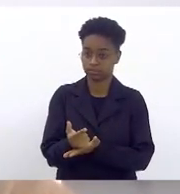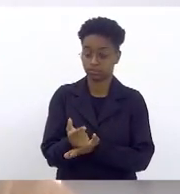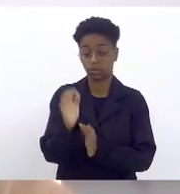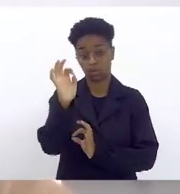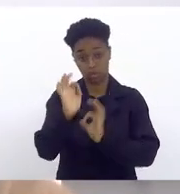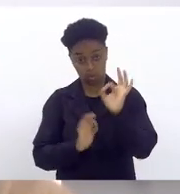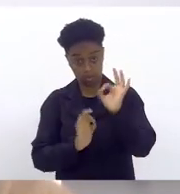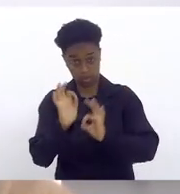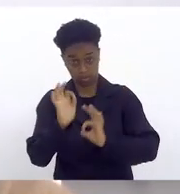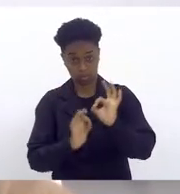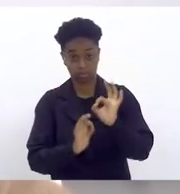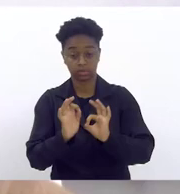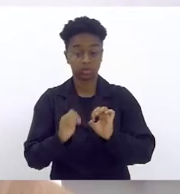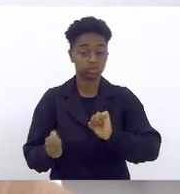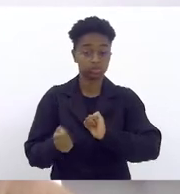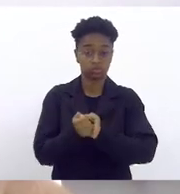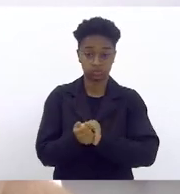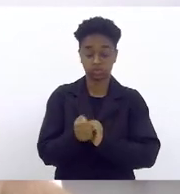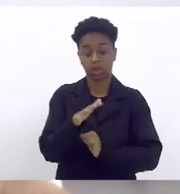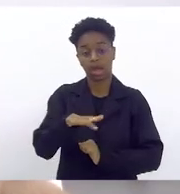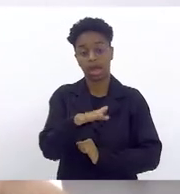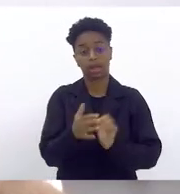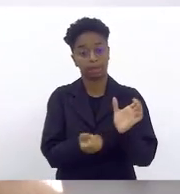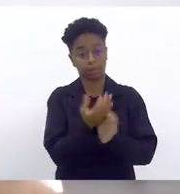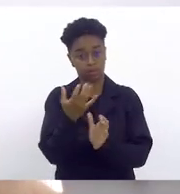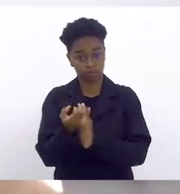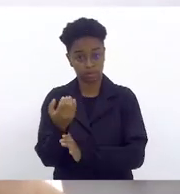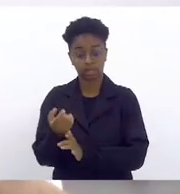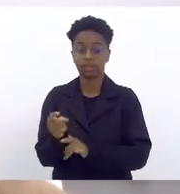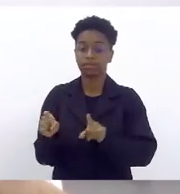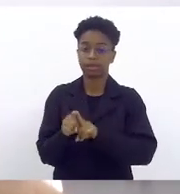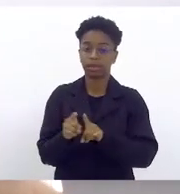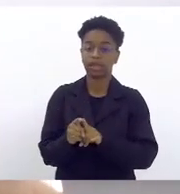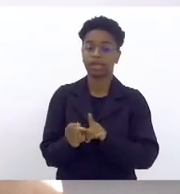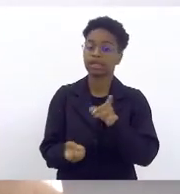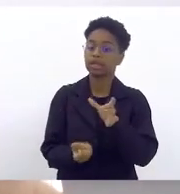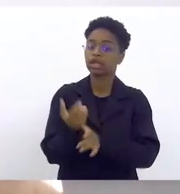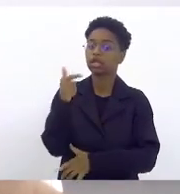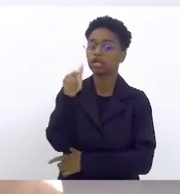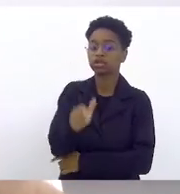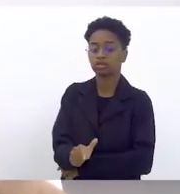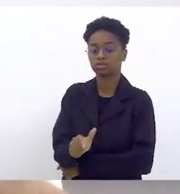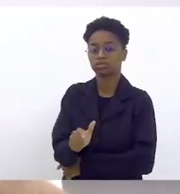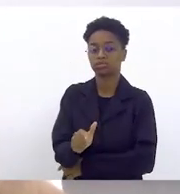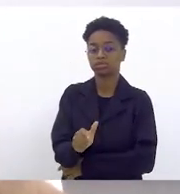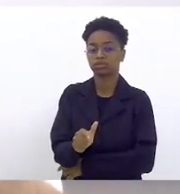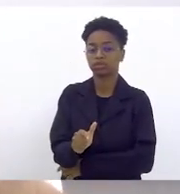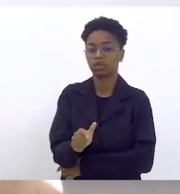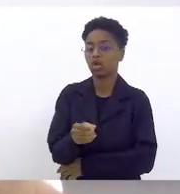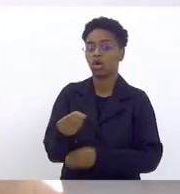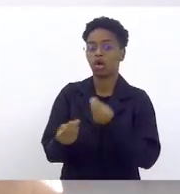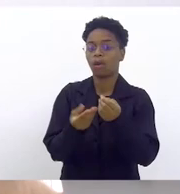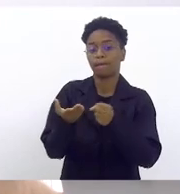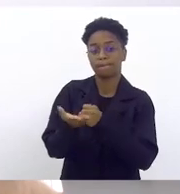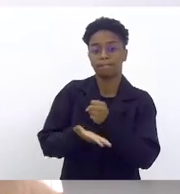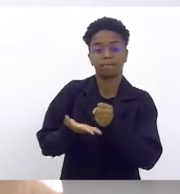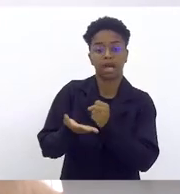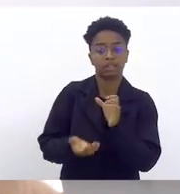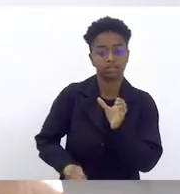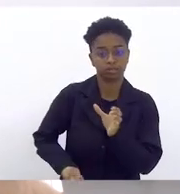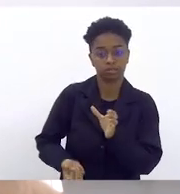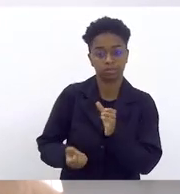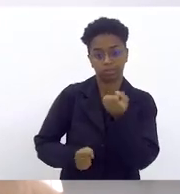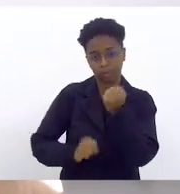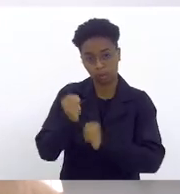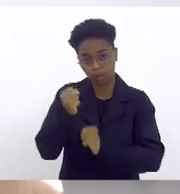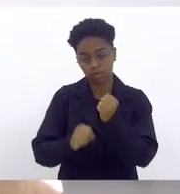organizando com o setor produtivo a reinstalação dessas bases produtivas através